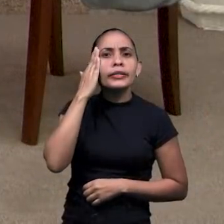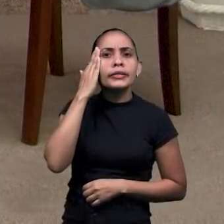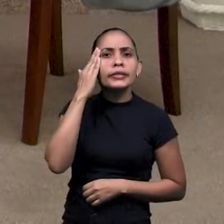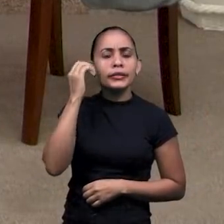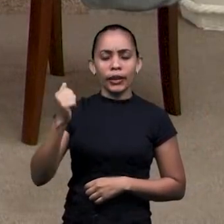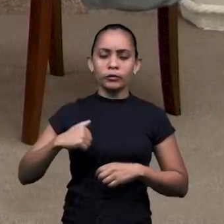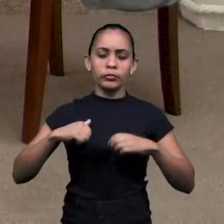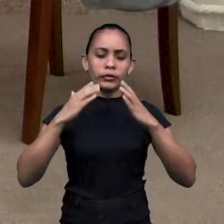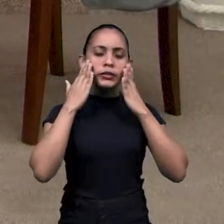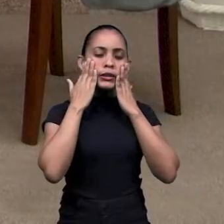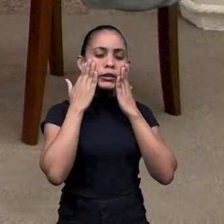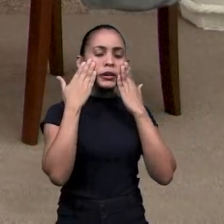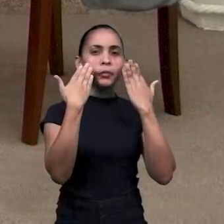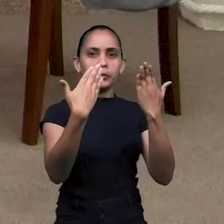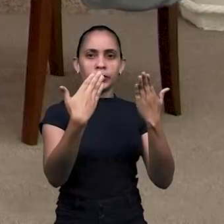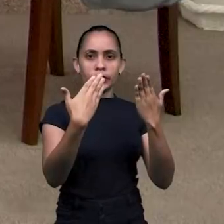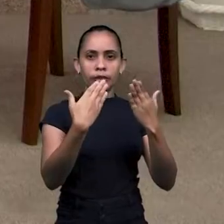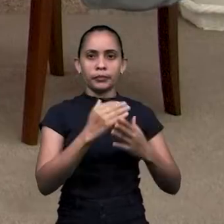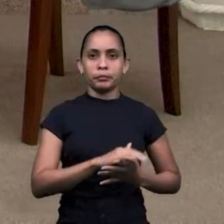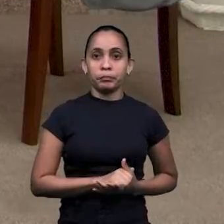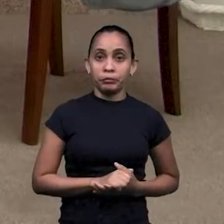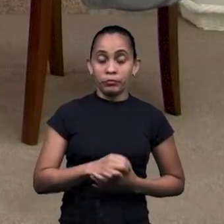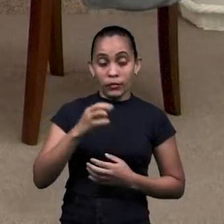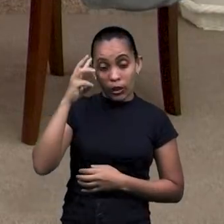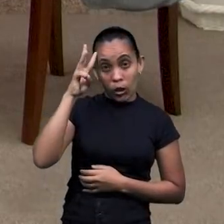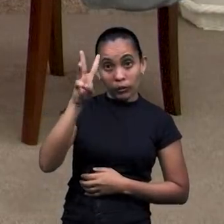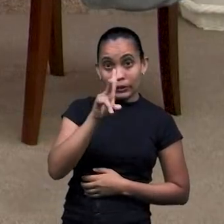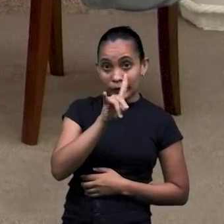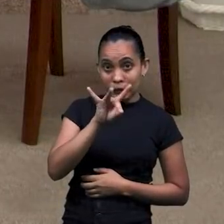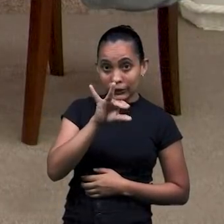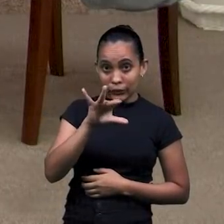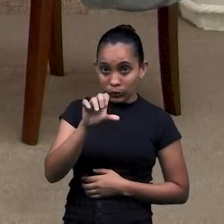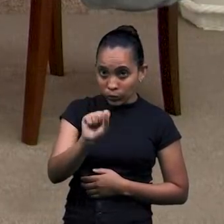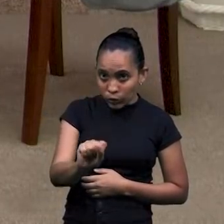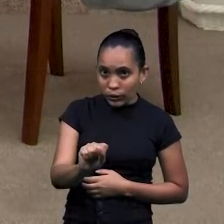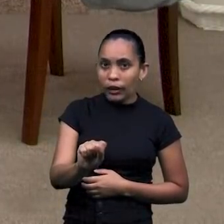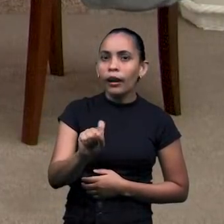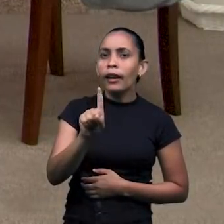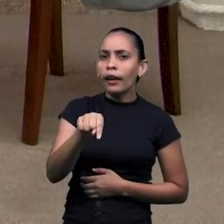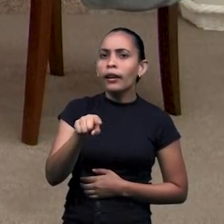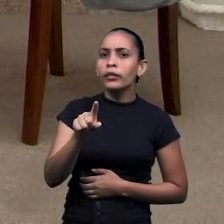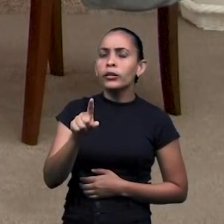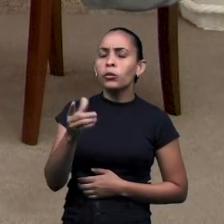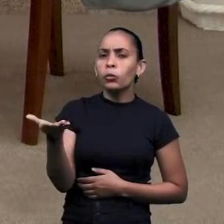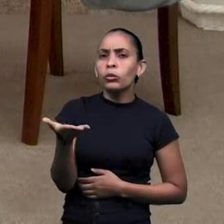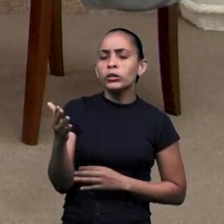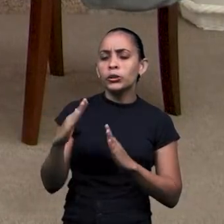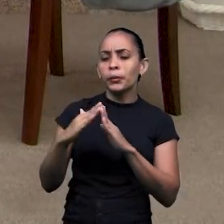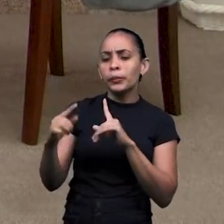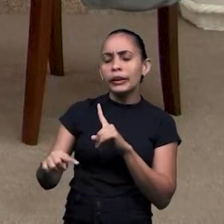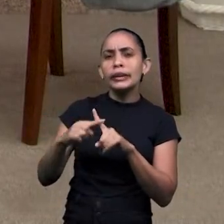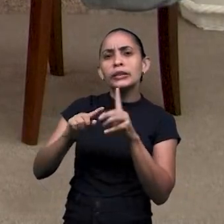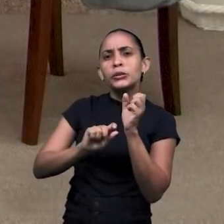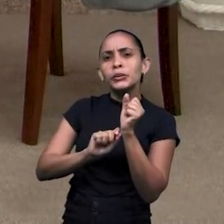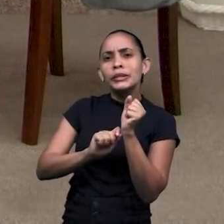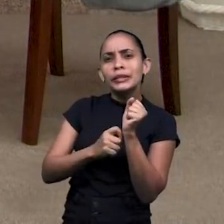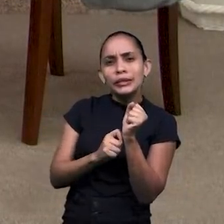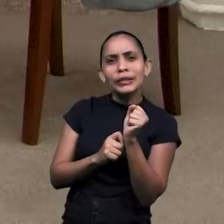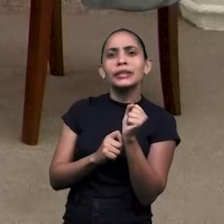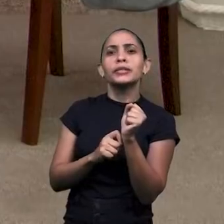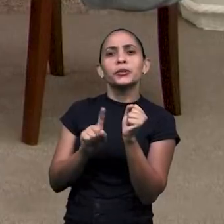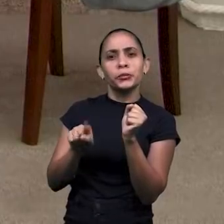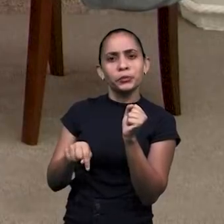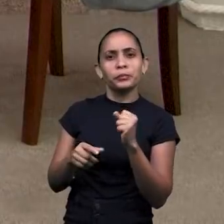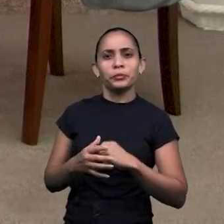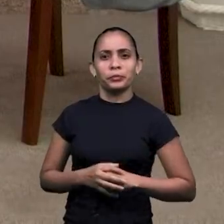ia se apresentar ao rei no terceiro dia. E para a igreja nos dias de hoje, o segredo é esse, é saber viver como uma igreja que está no terceiro